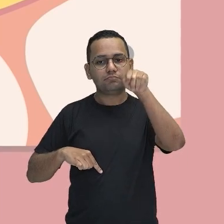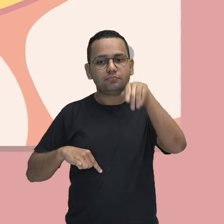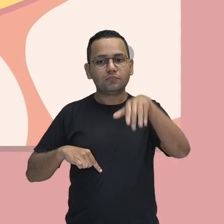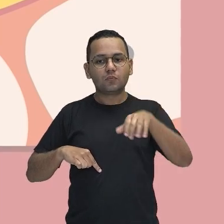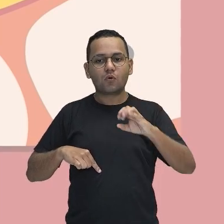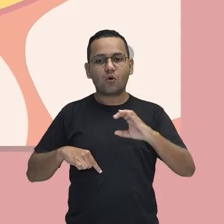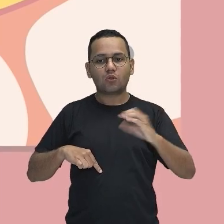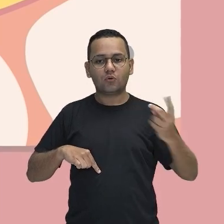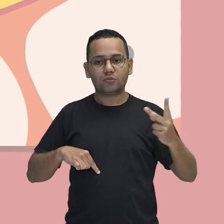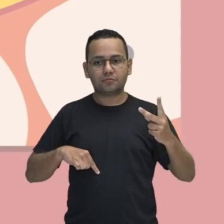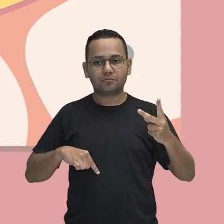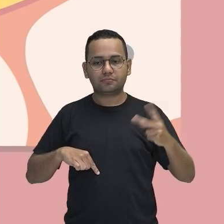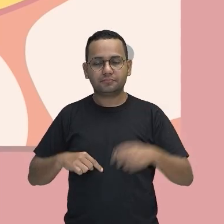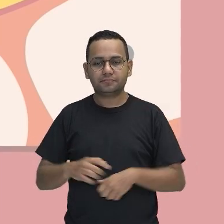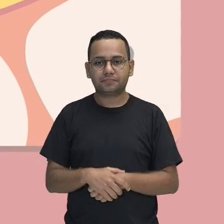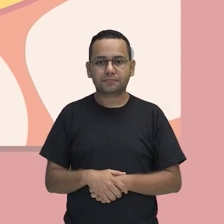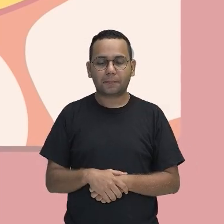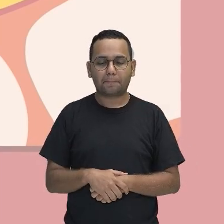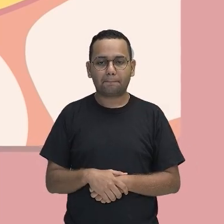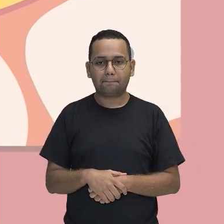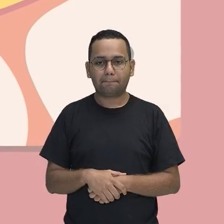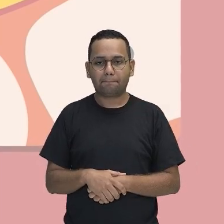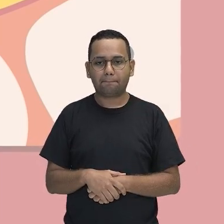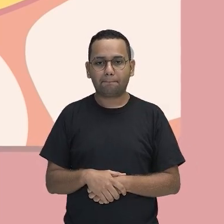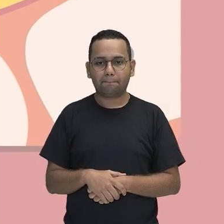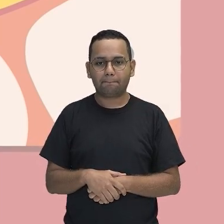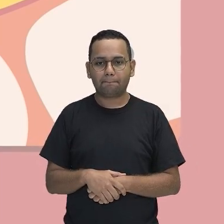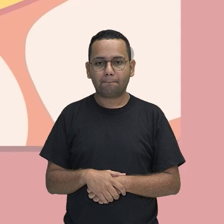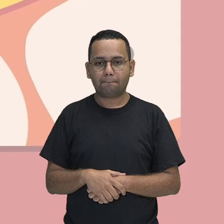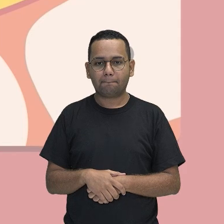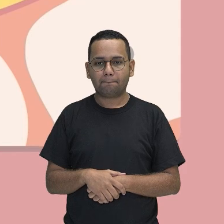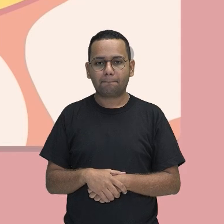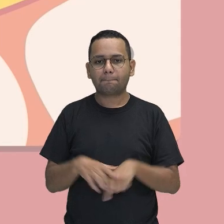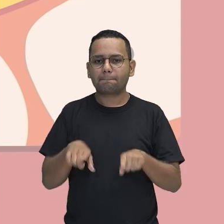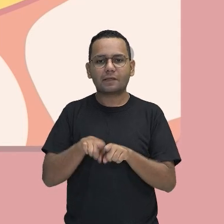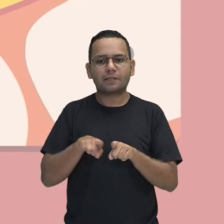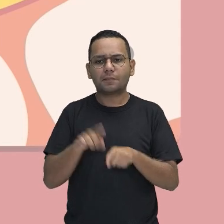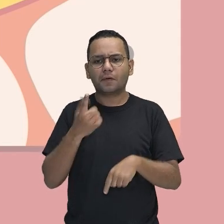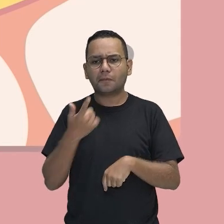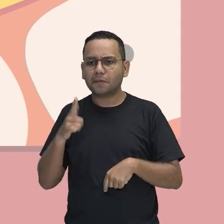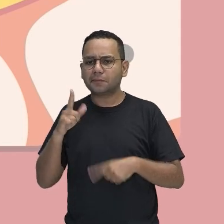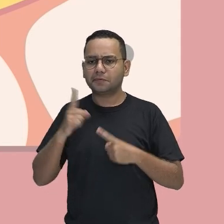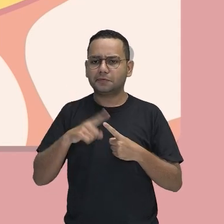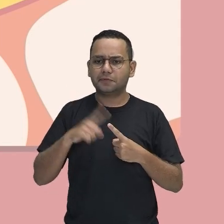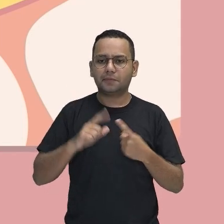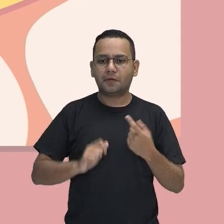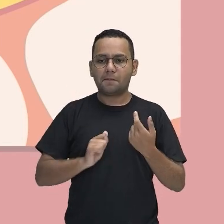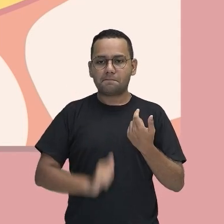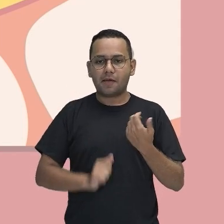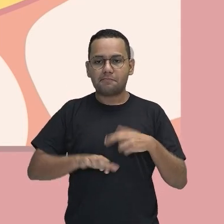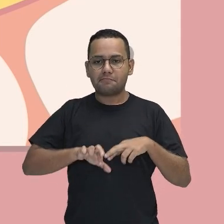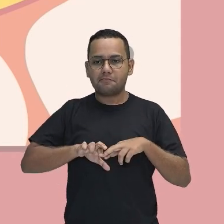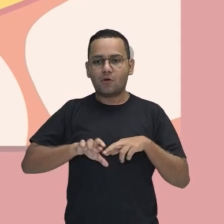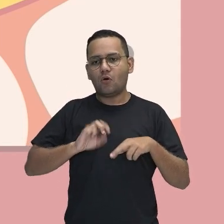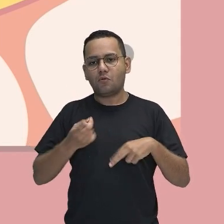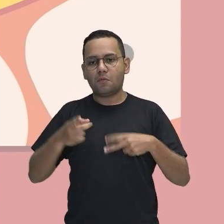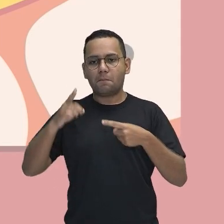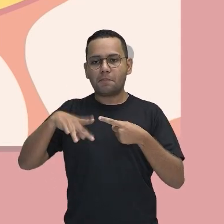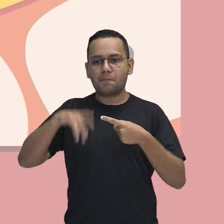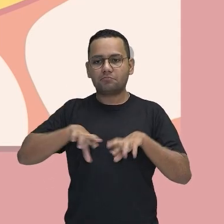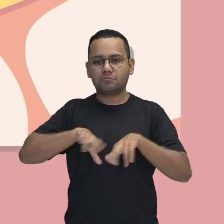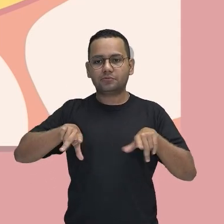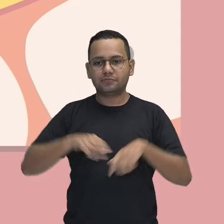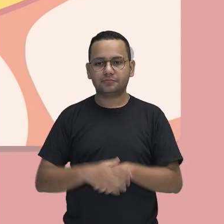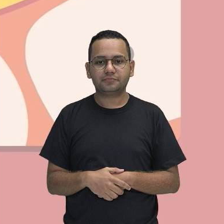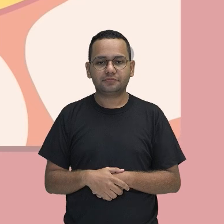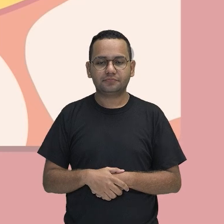o CO2. E substâncias residuais. Então, aí na nossa animação, a hemácia ela troca de cor, que